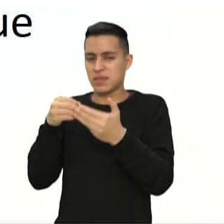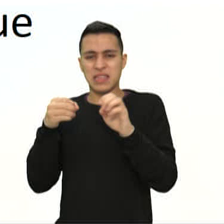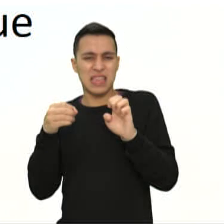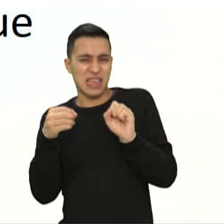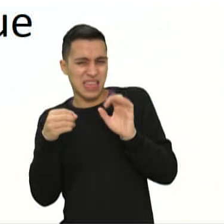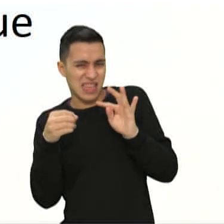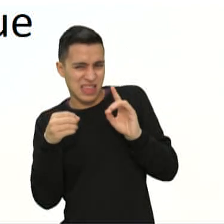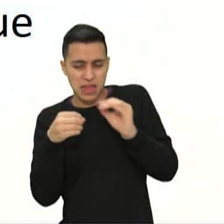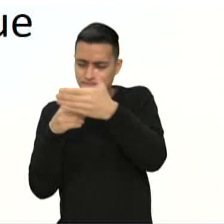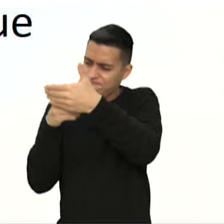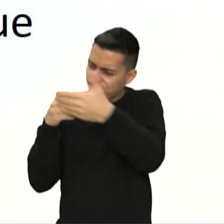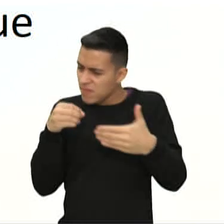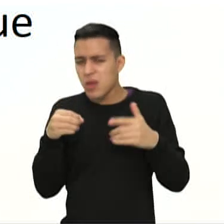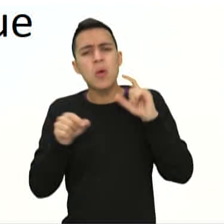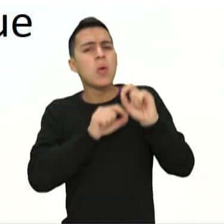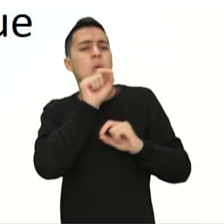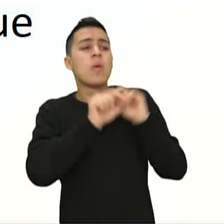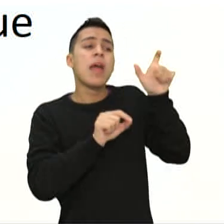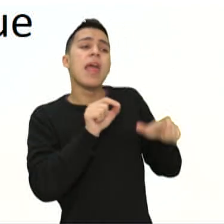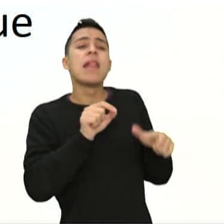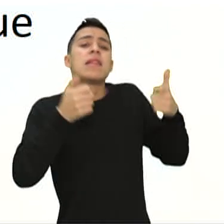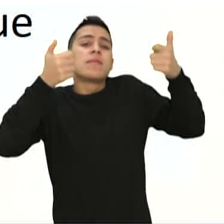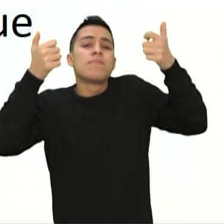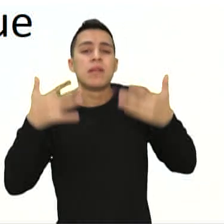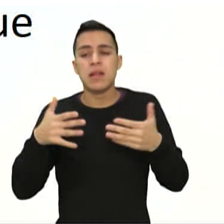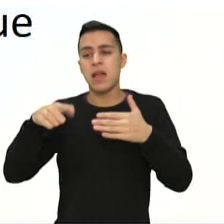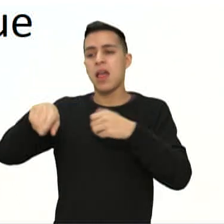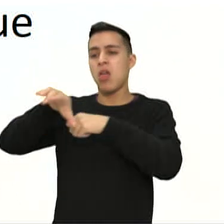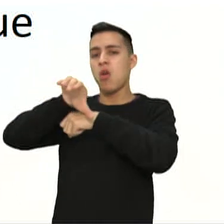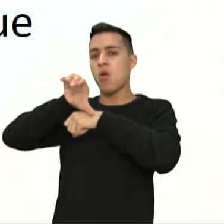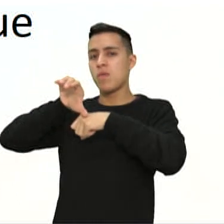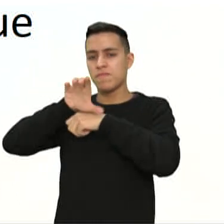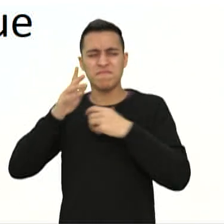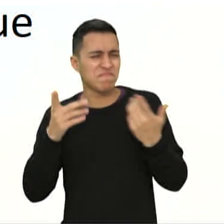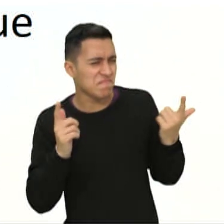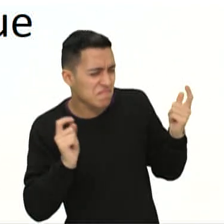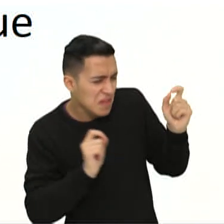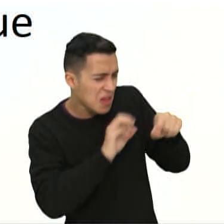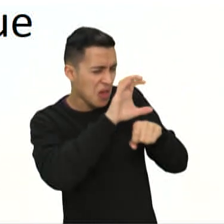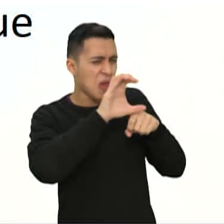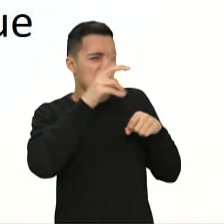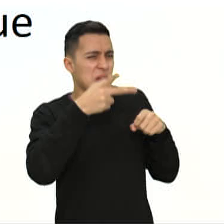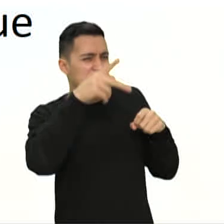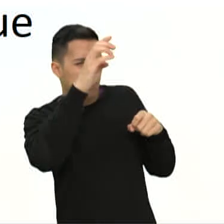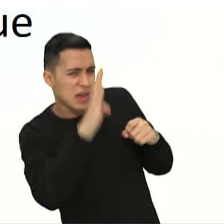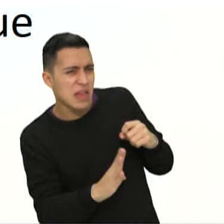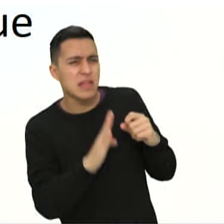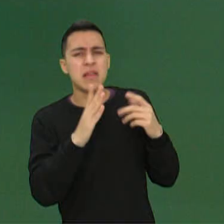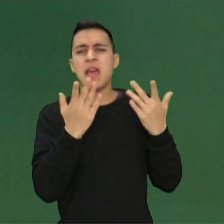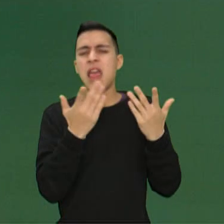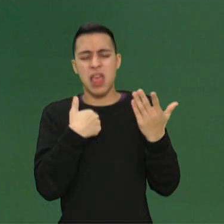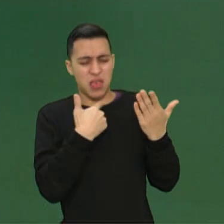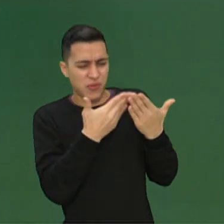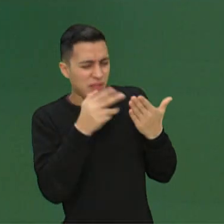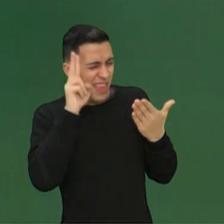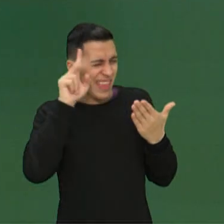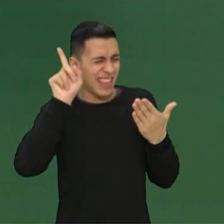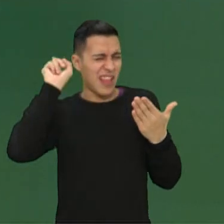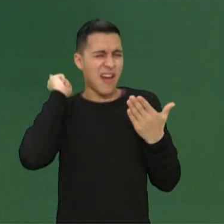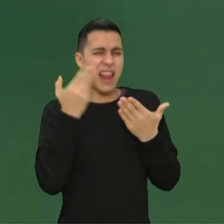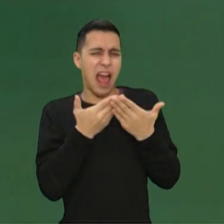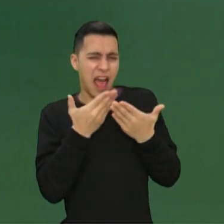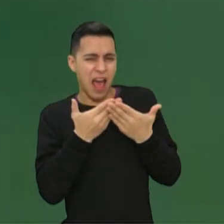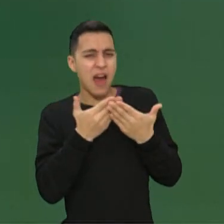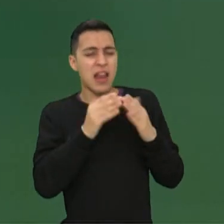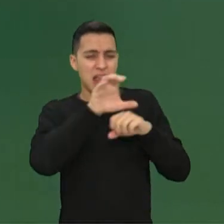O Estado para o Hegel se define por uma Constituição. Você vai pensar, a Constituição, eu sei do Brasil, lá, professor, eu estudei na aula de História, a Constituição